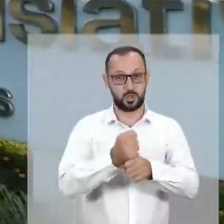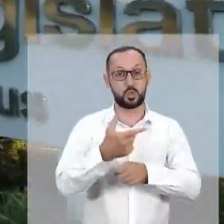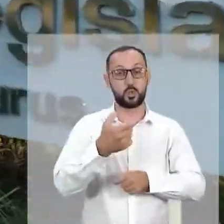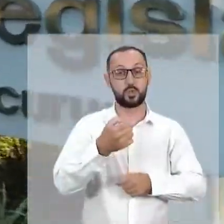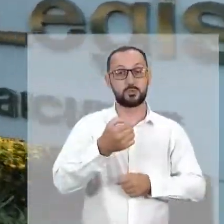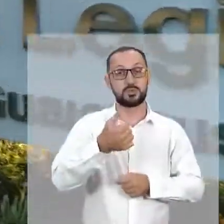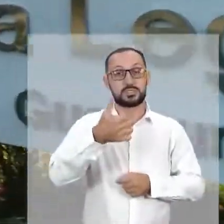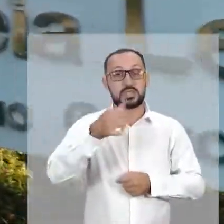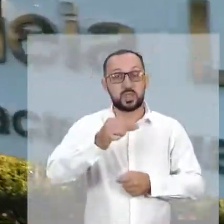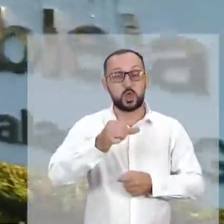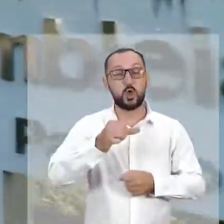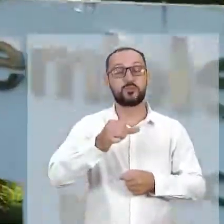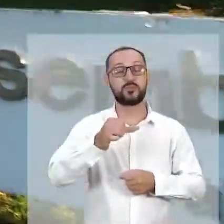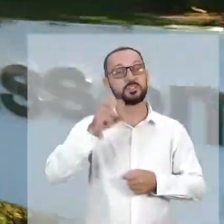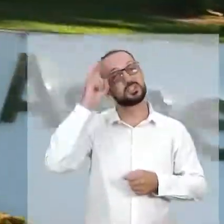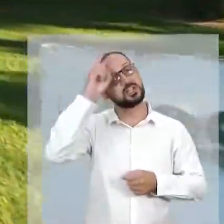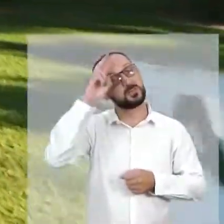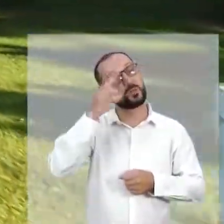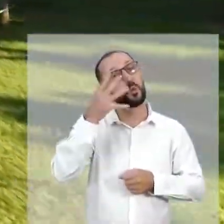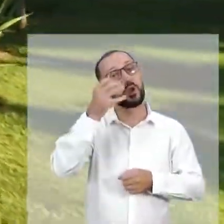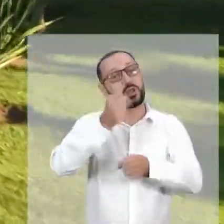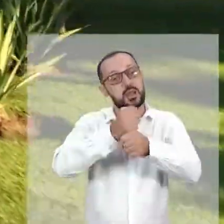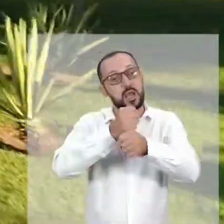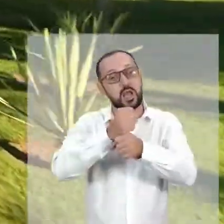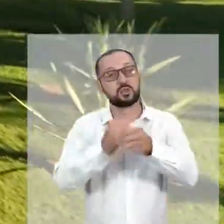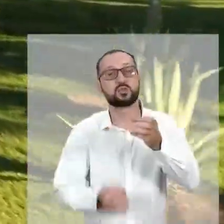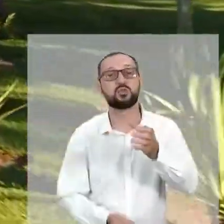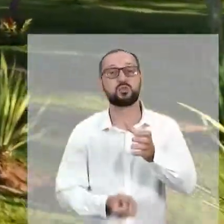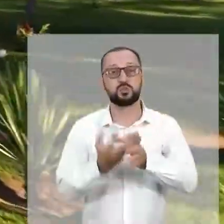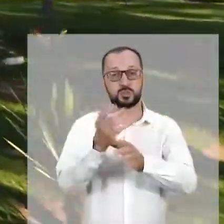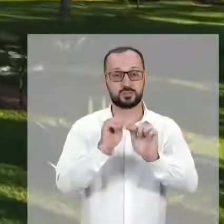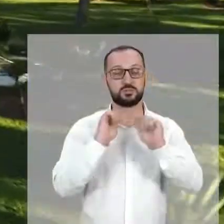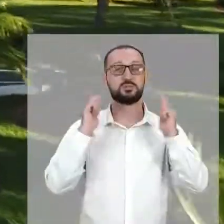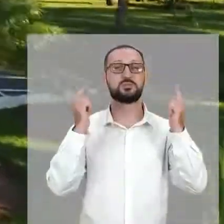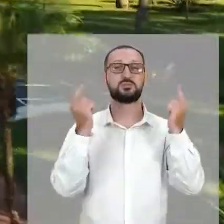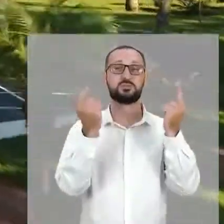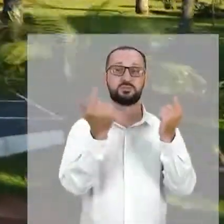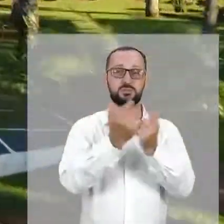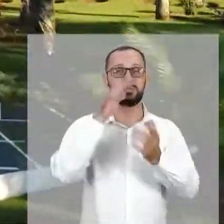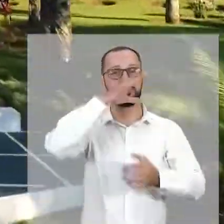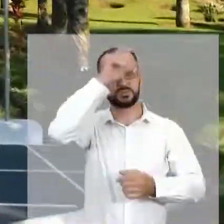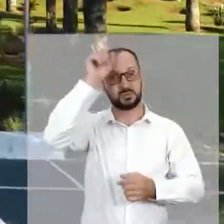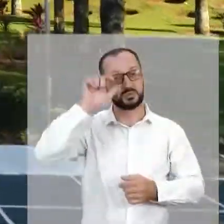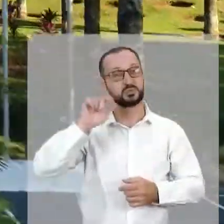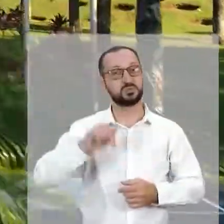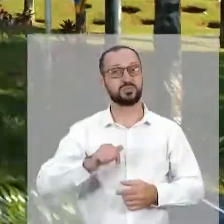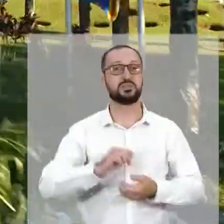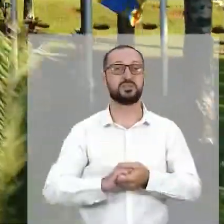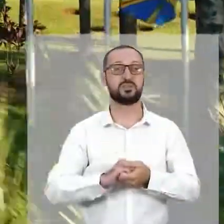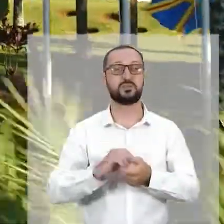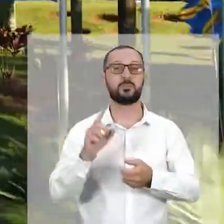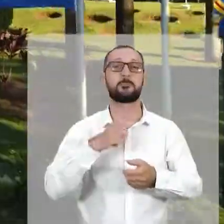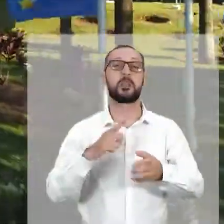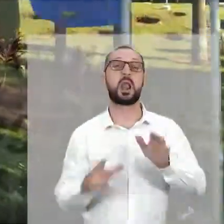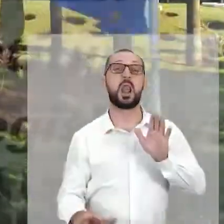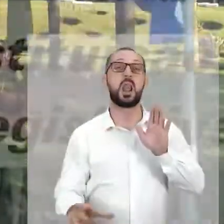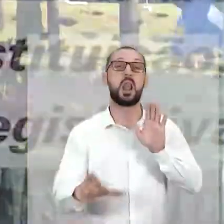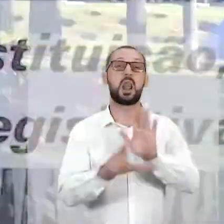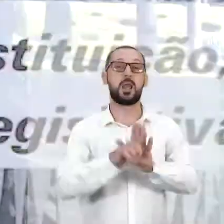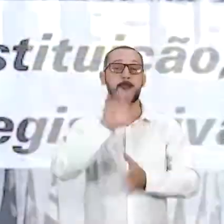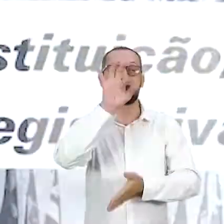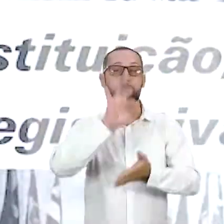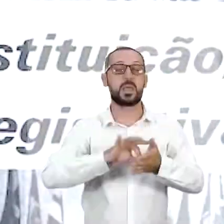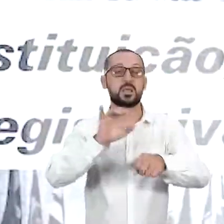Comemoramos em 2019 os 40 anos de criação da Assembleia Legislativa de Mato Grosso do Sul por meio da promulgação